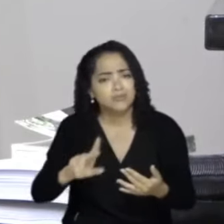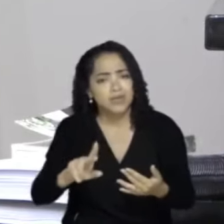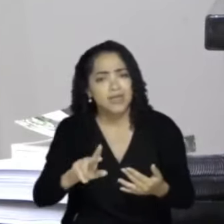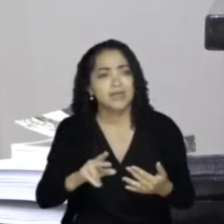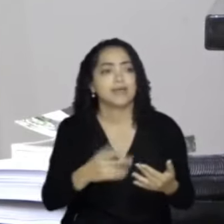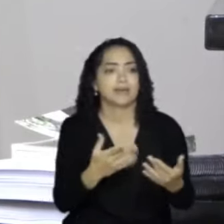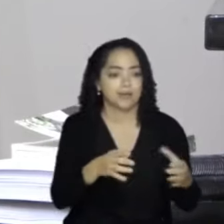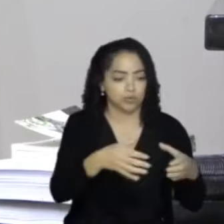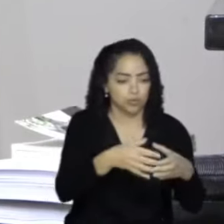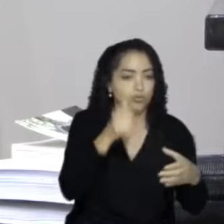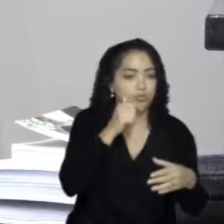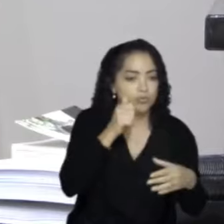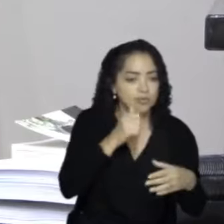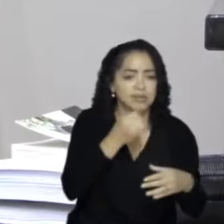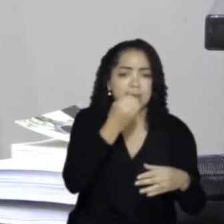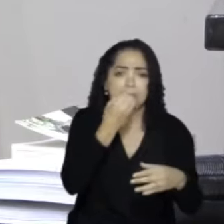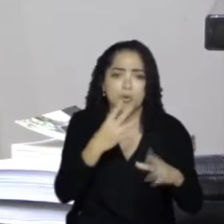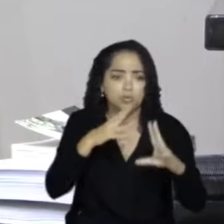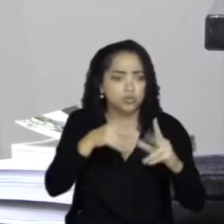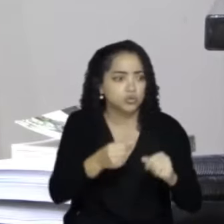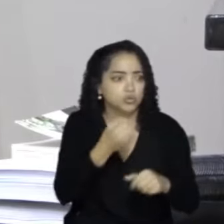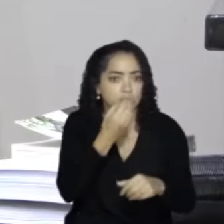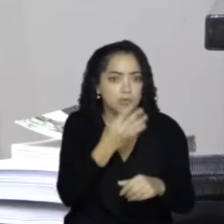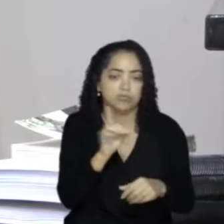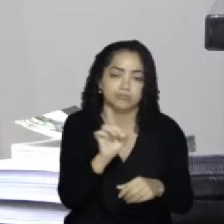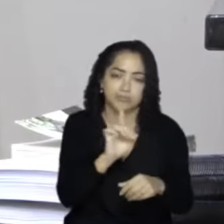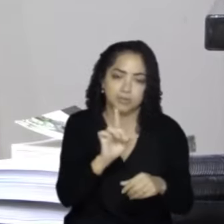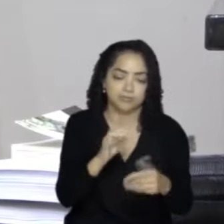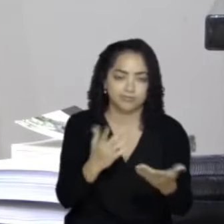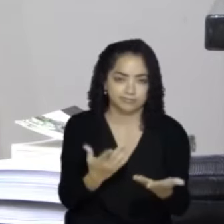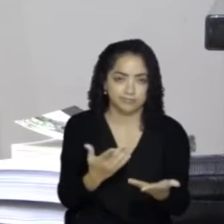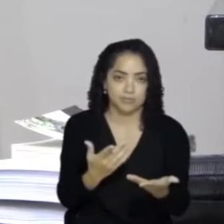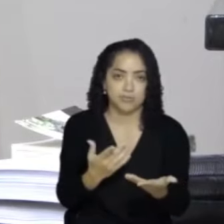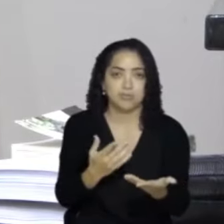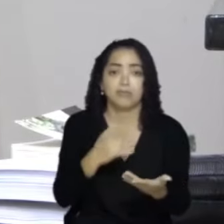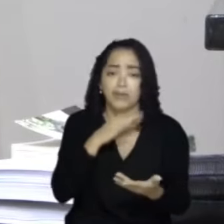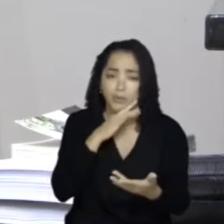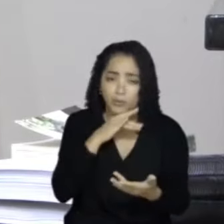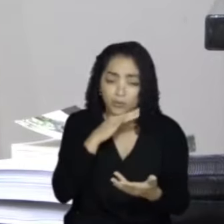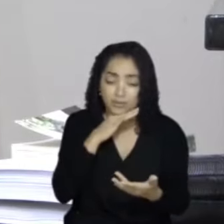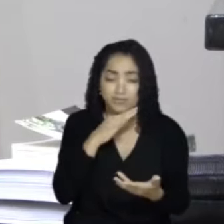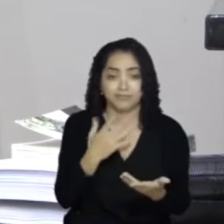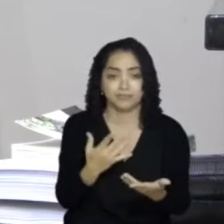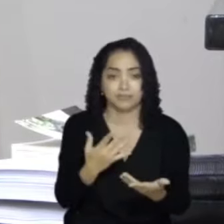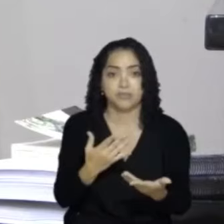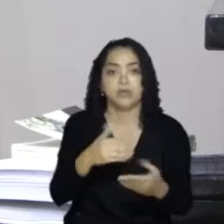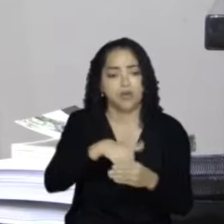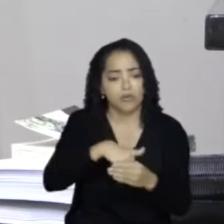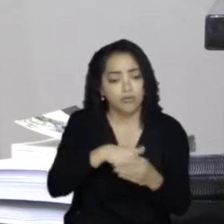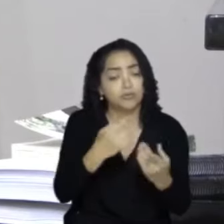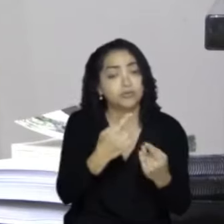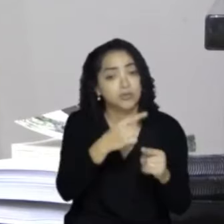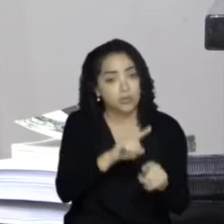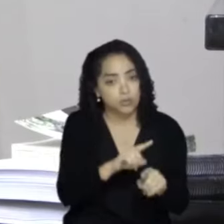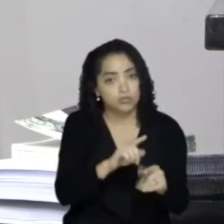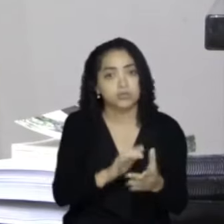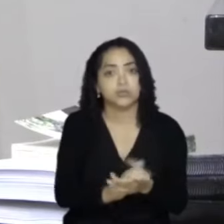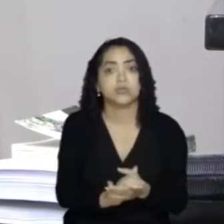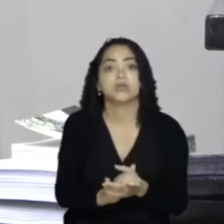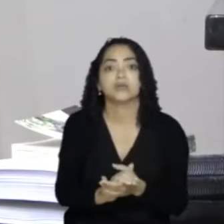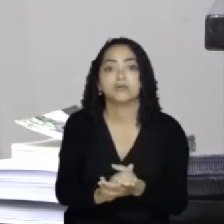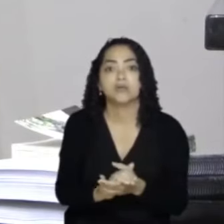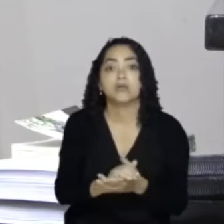mulher que é bom. Aliás, eu diria o oposto. Geralmente é ruim, é péssimo. Eu votei contra a criação da Procuradoria Especial da Mulher. Fui